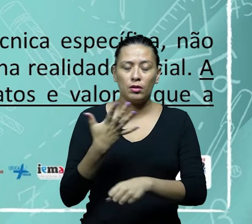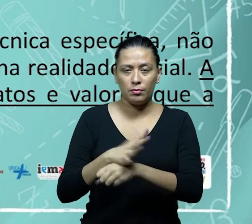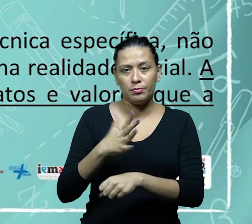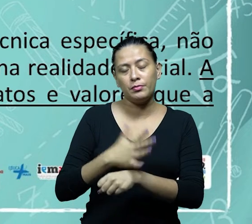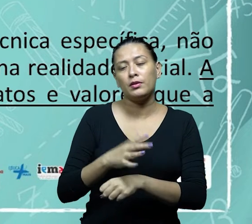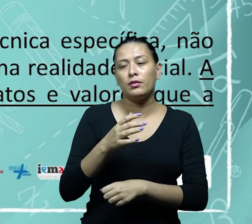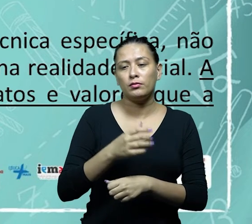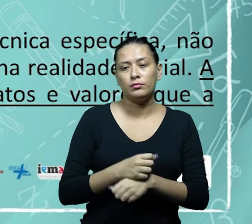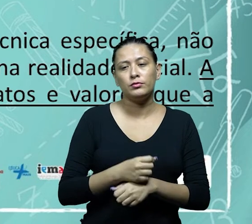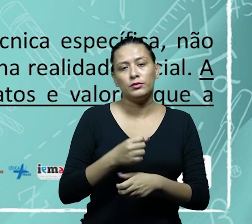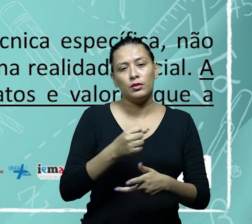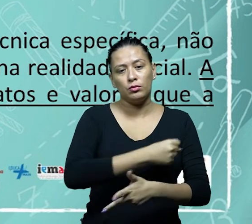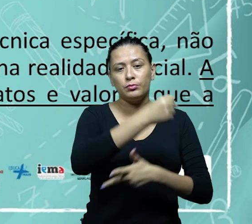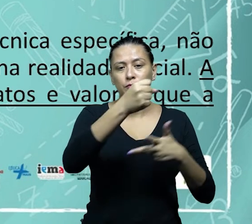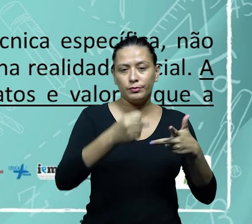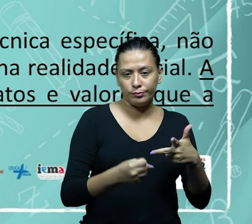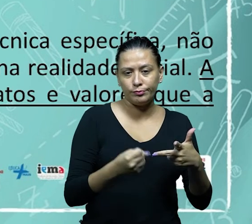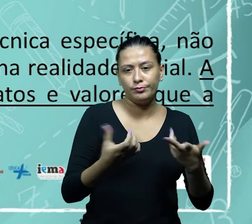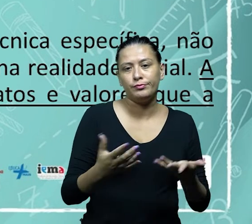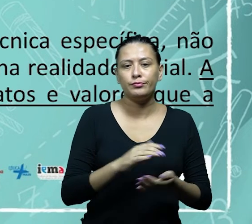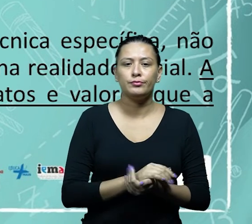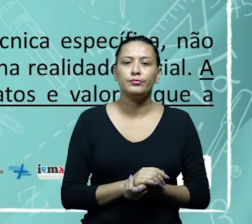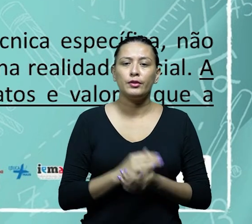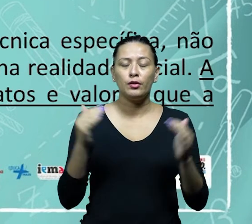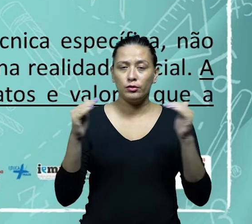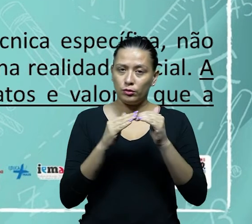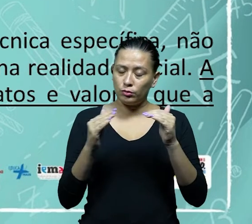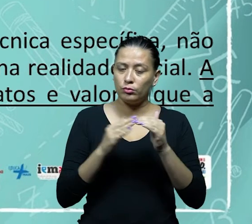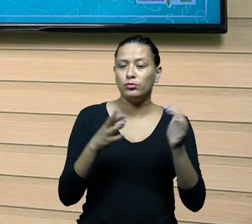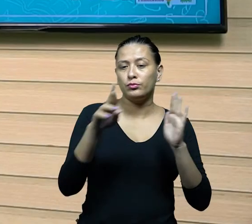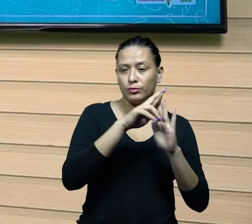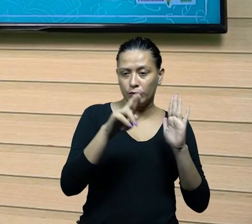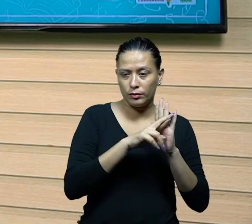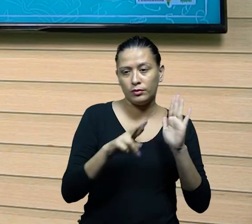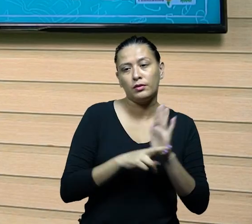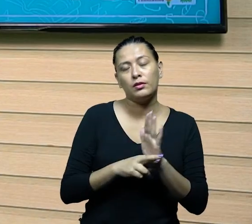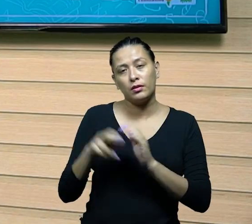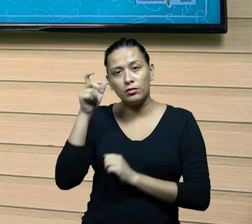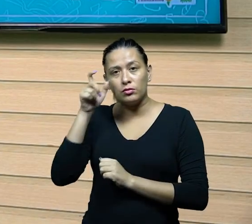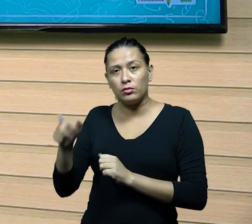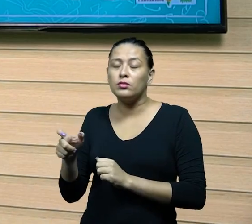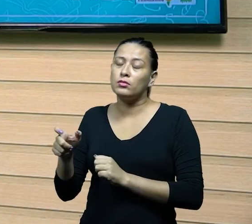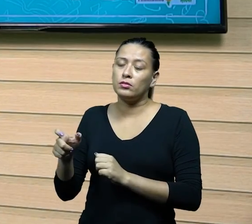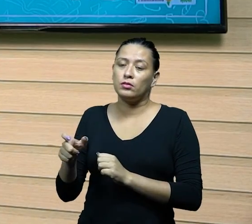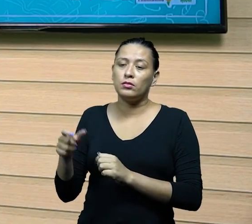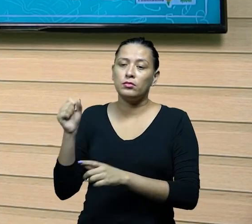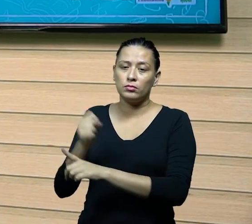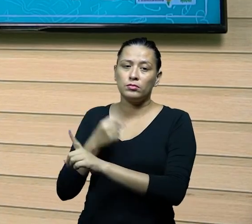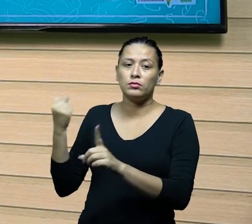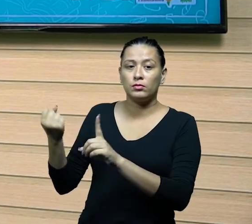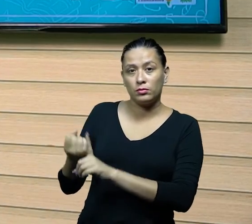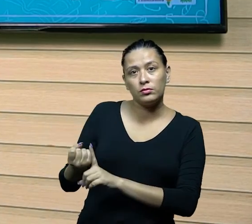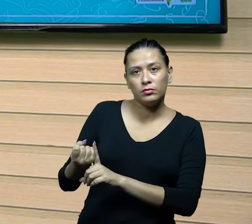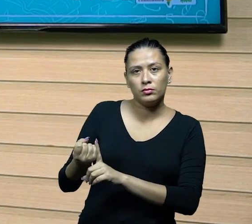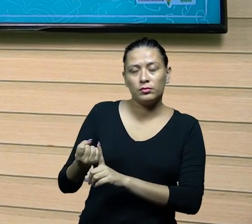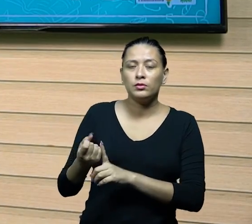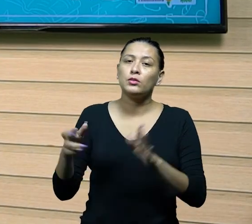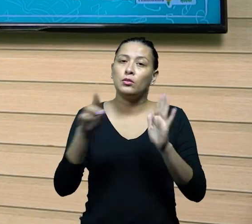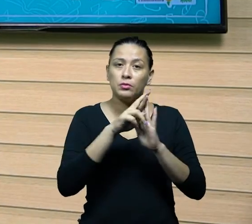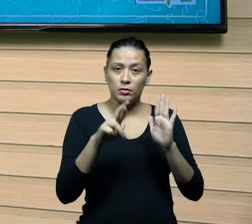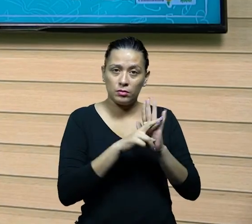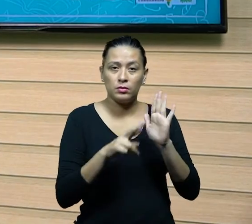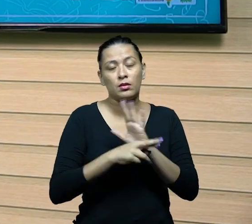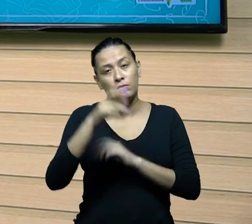Legislativo e estabelece normas de acordo com os interesses sociais né as normas a gente tem sempre que lembrar que elas são